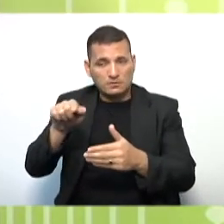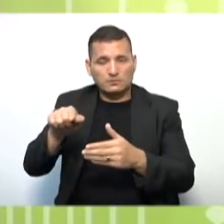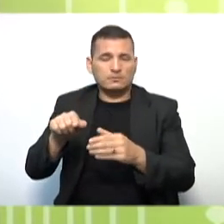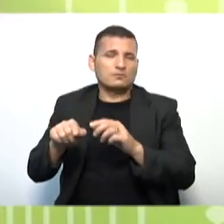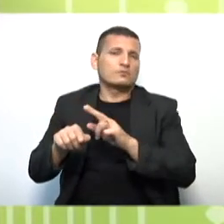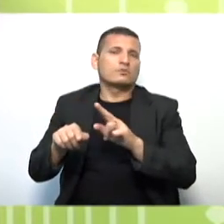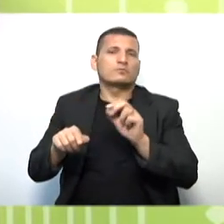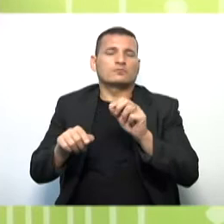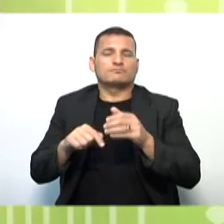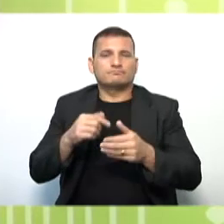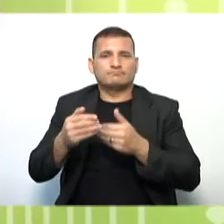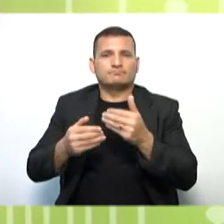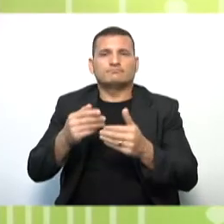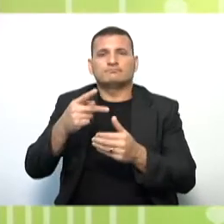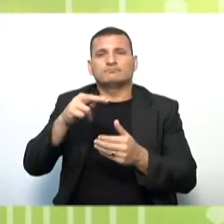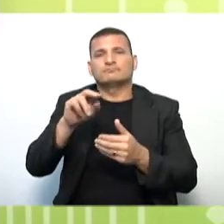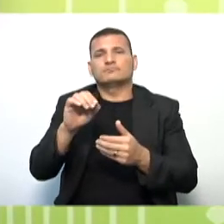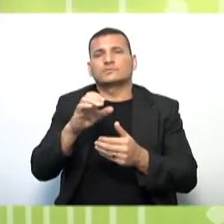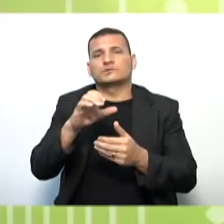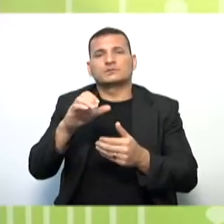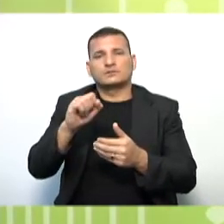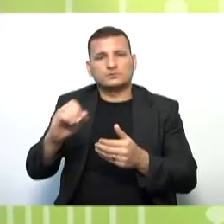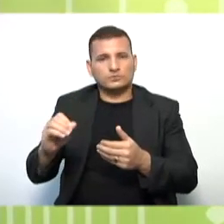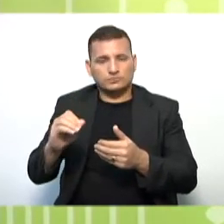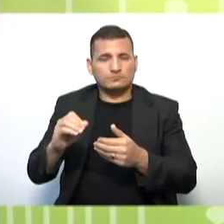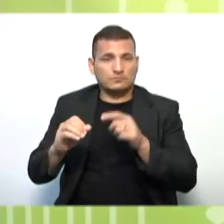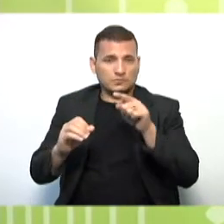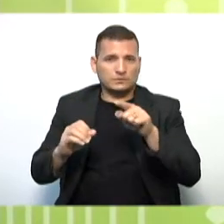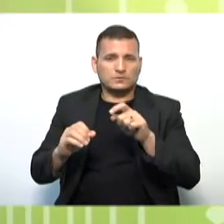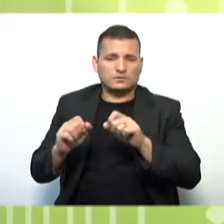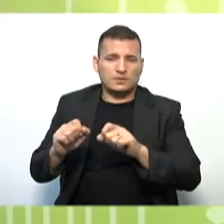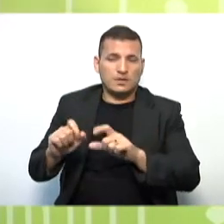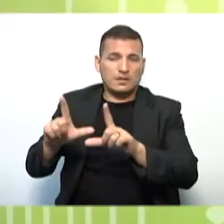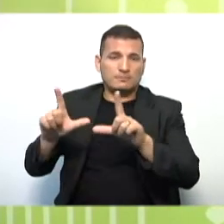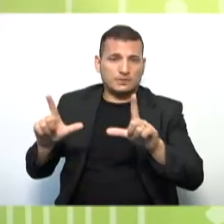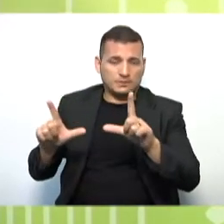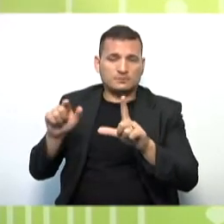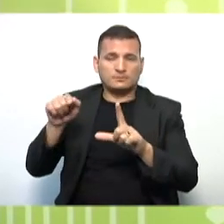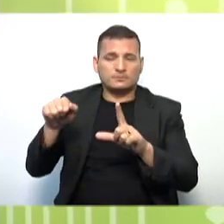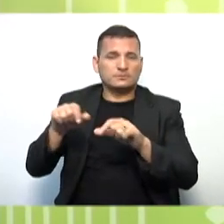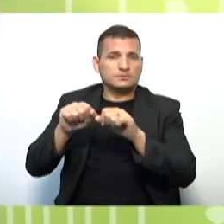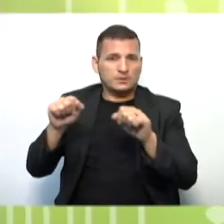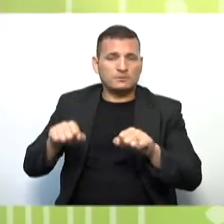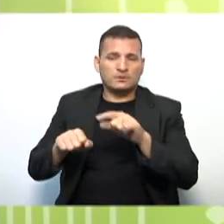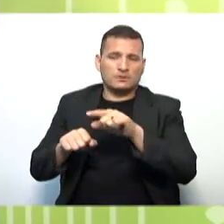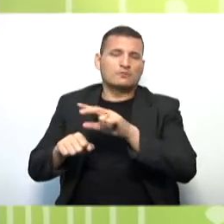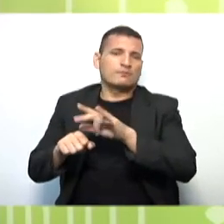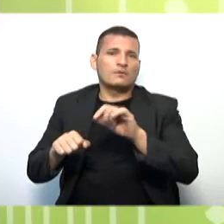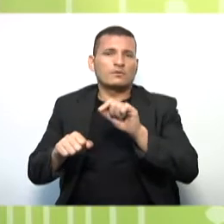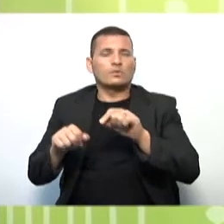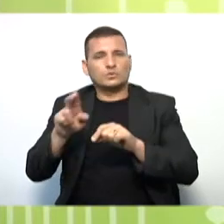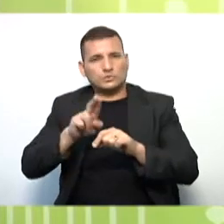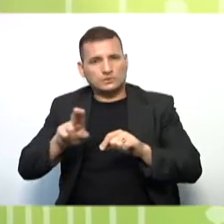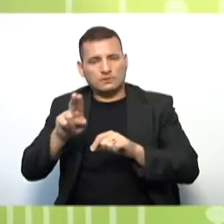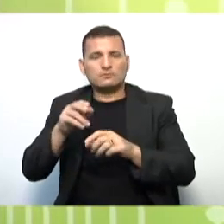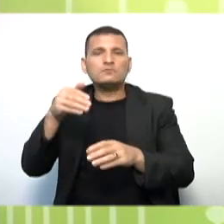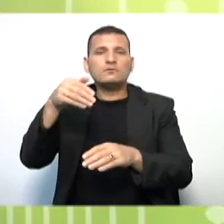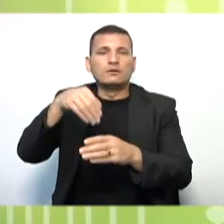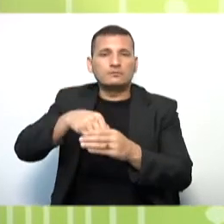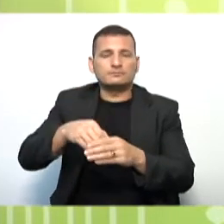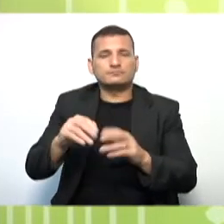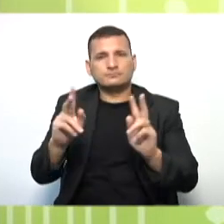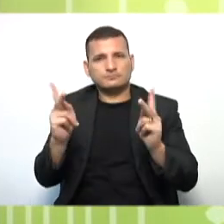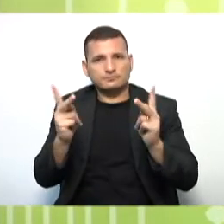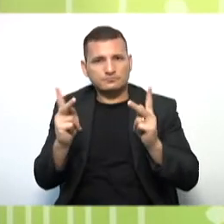chamado de processo. Quando você abrir um software, ele vai consumir recursos de hardware. Por exemplo, se você